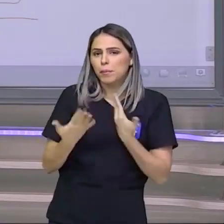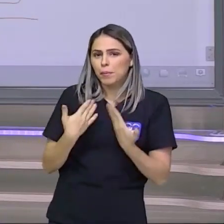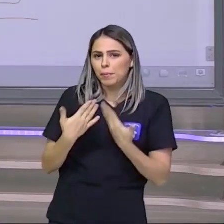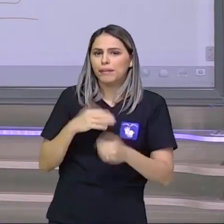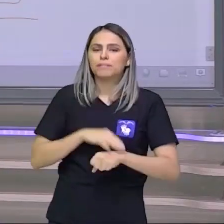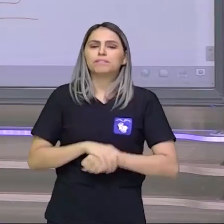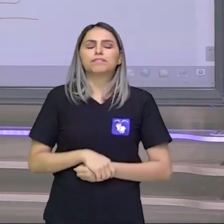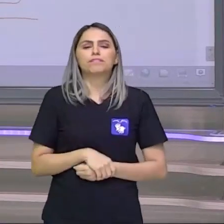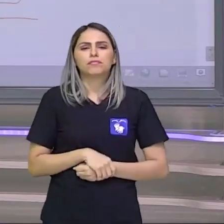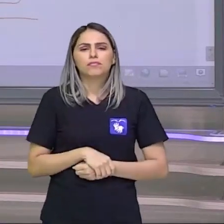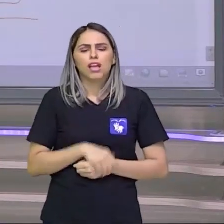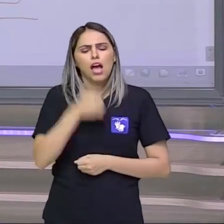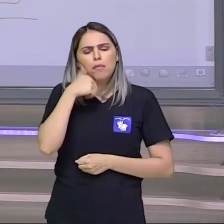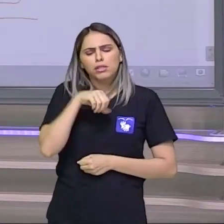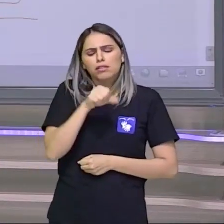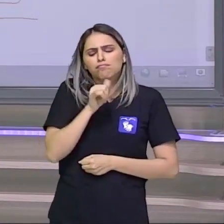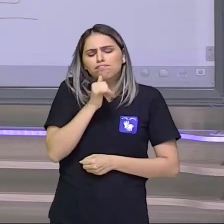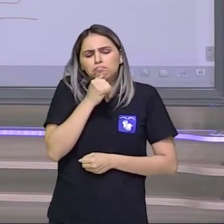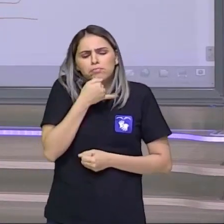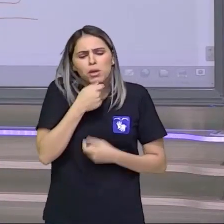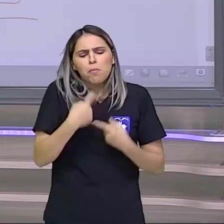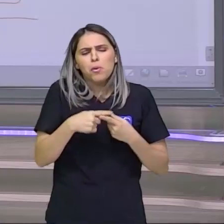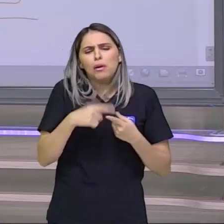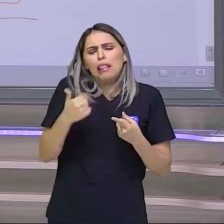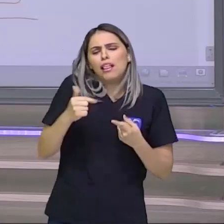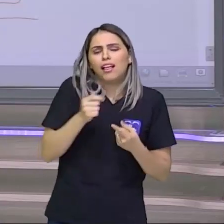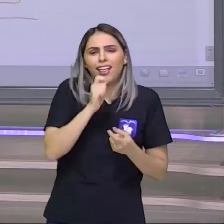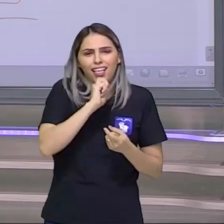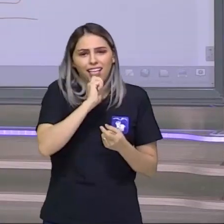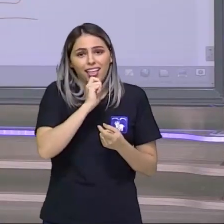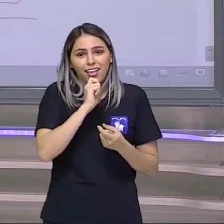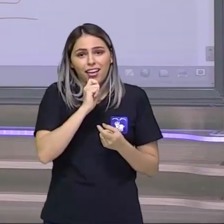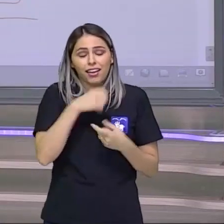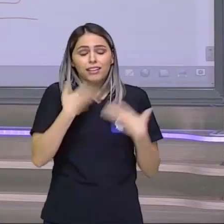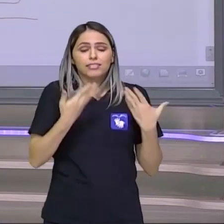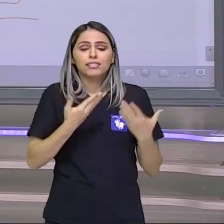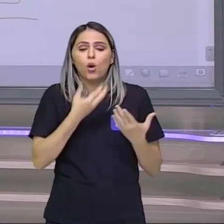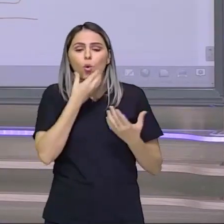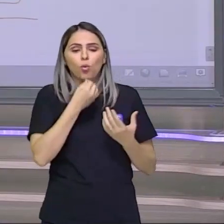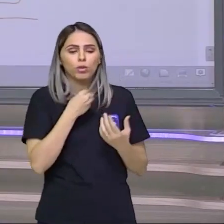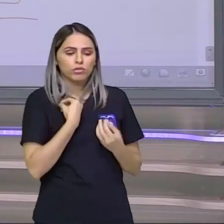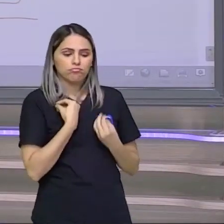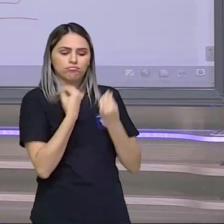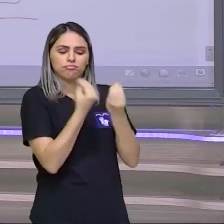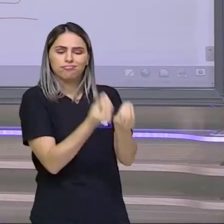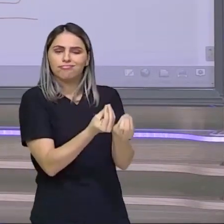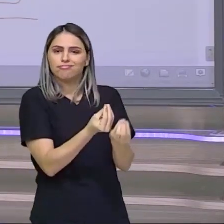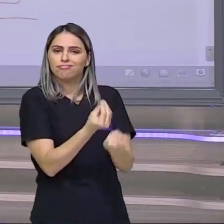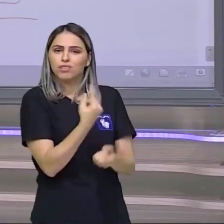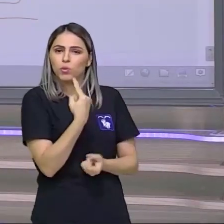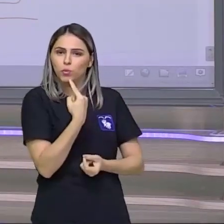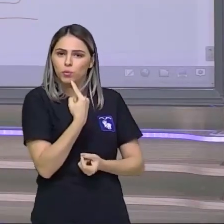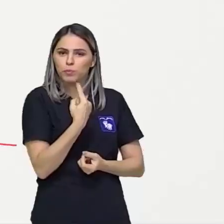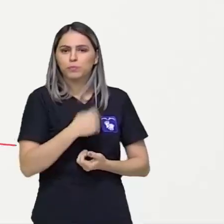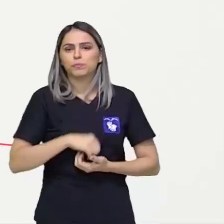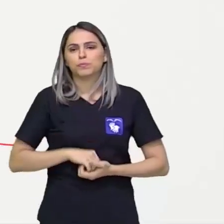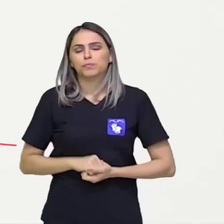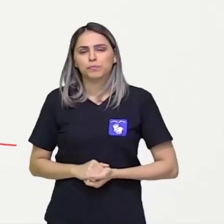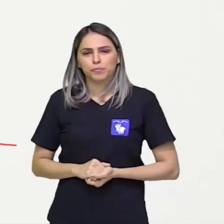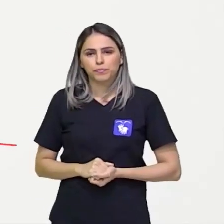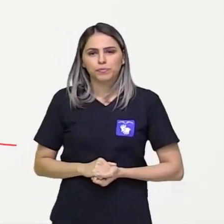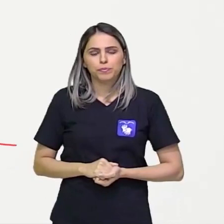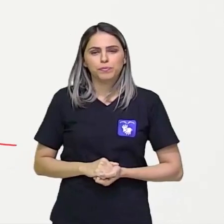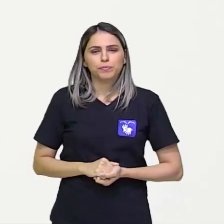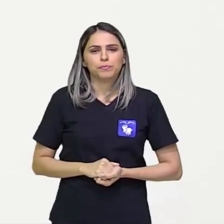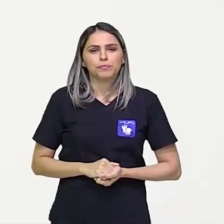tinha um sorvete, e o menino deu um sorvete que ele tinha mais. Vamos para o